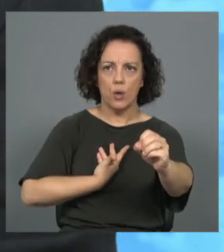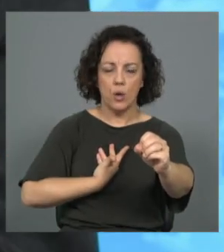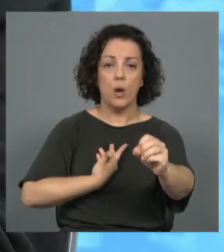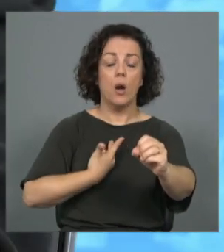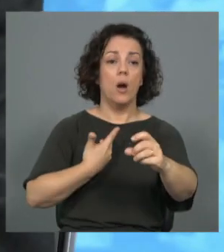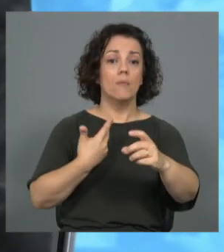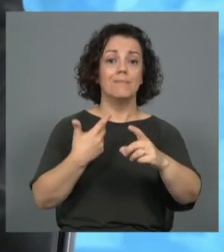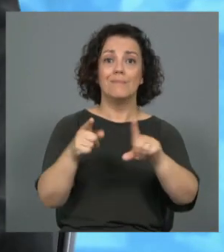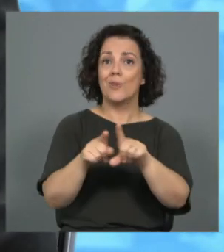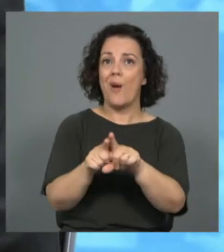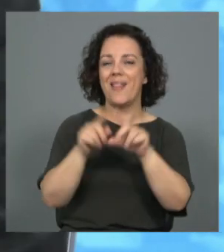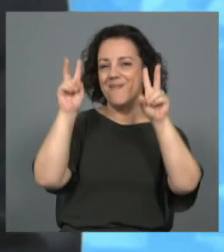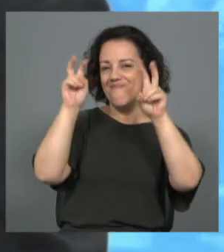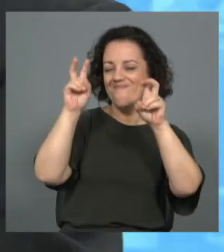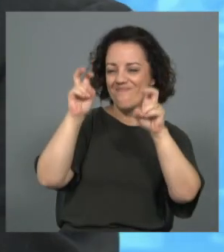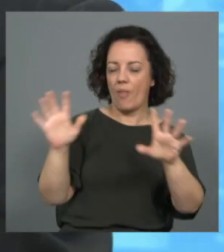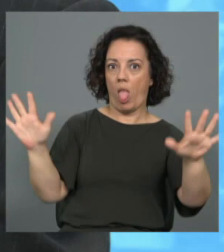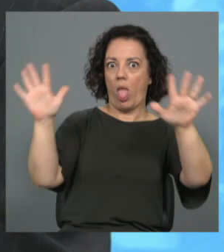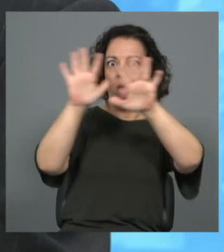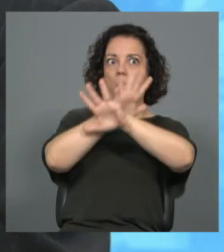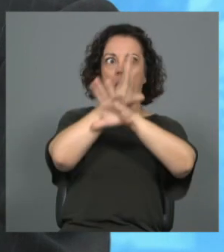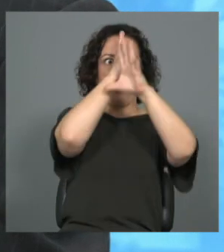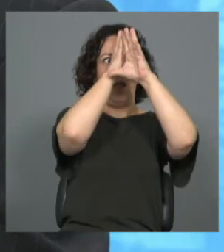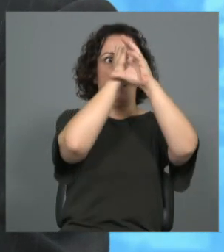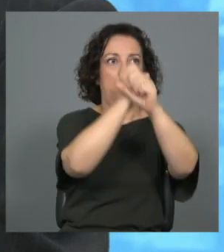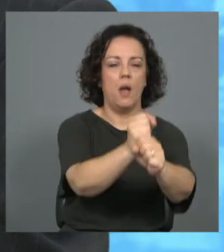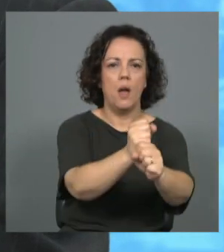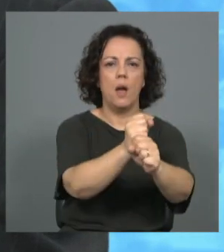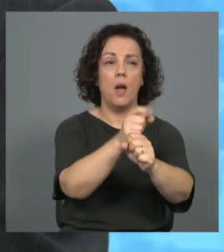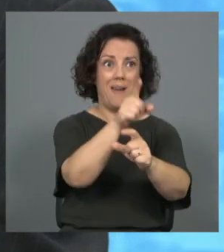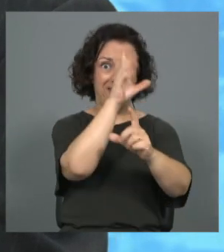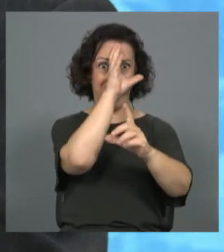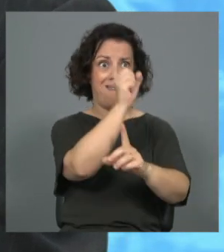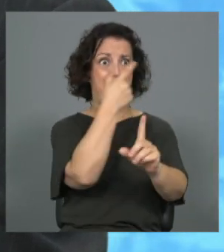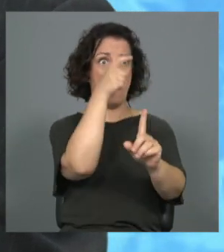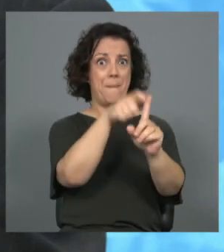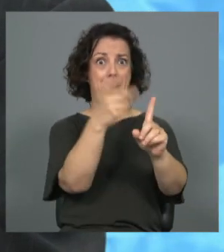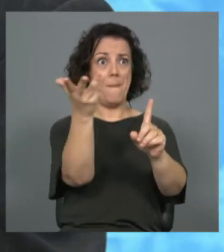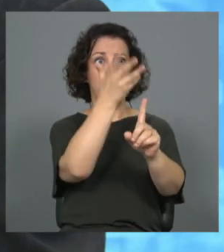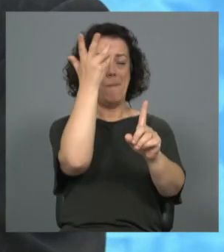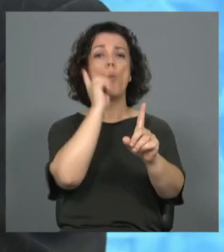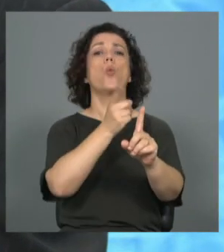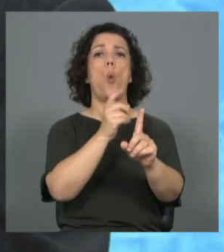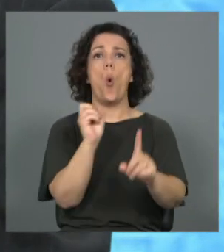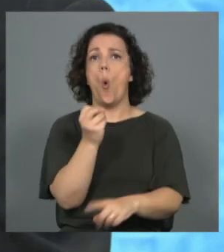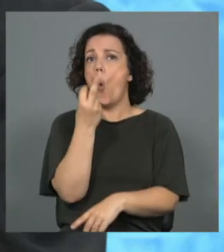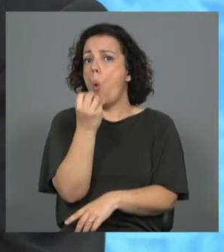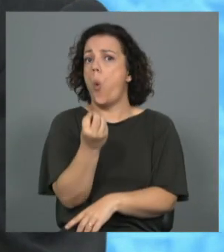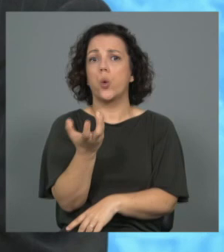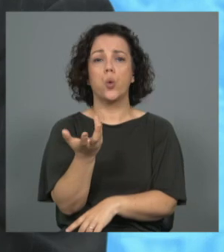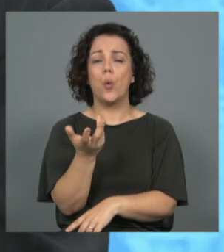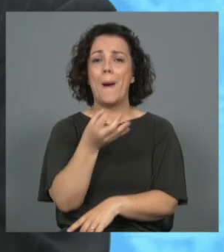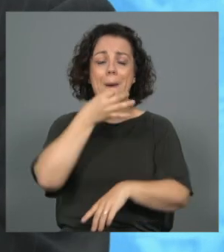também as carnes imoladas aos ídolos, os ídolos são ouro e prata, metal ou pedra ou